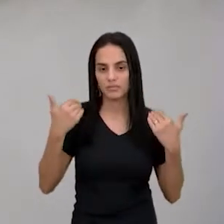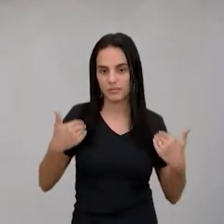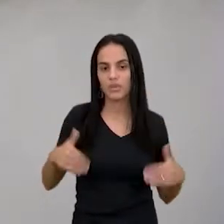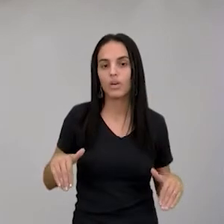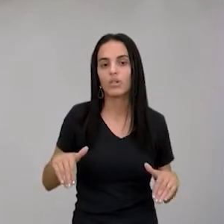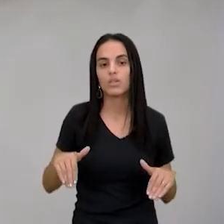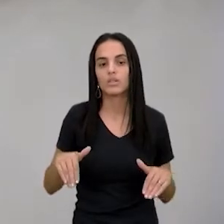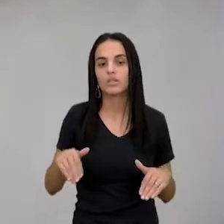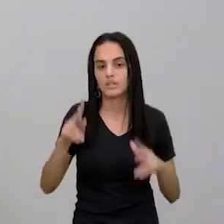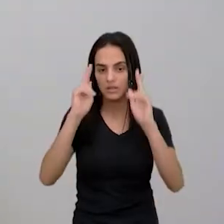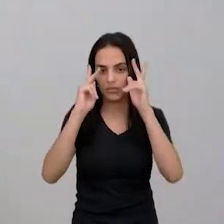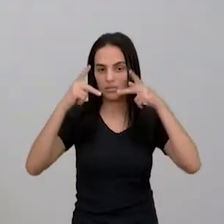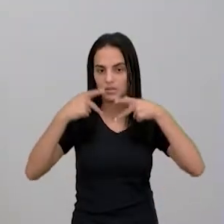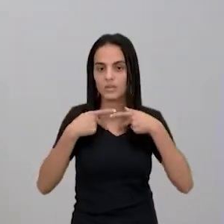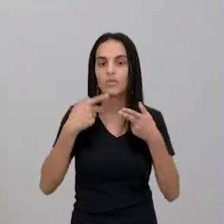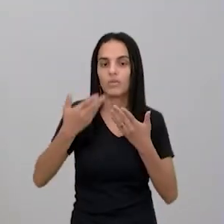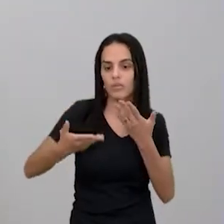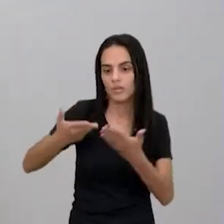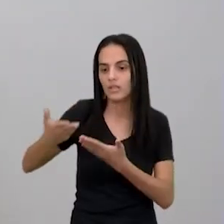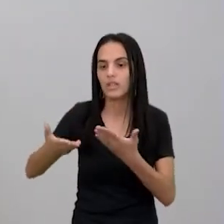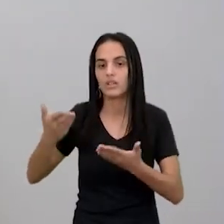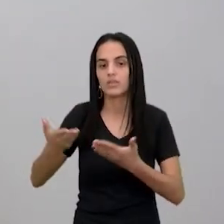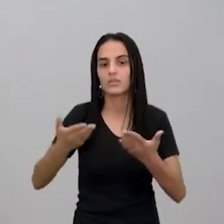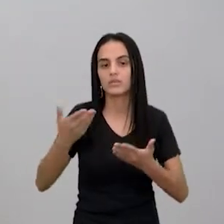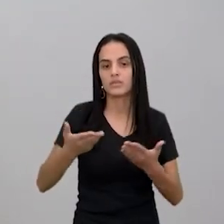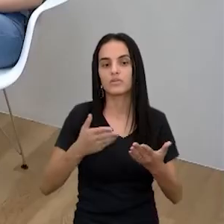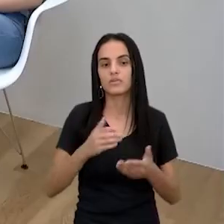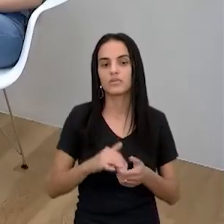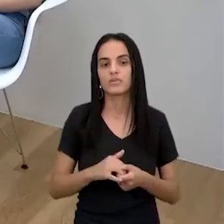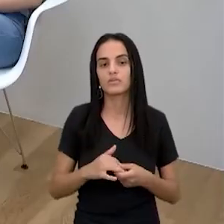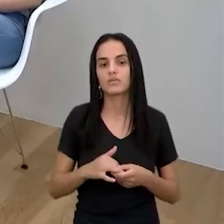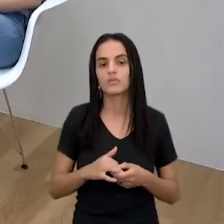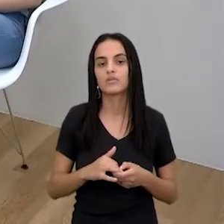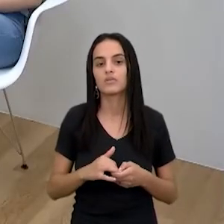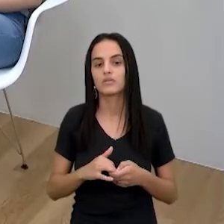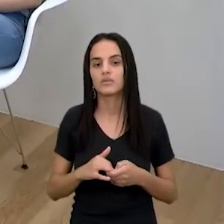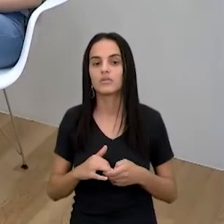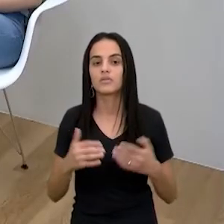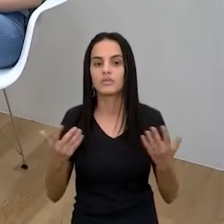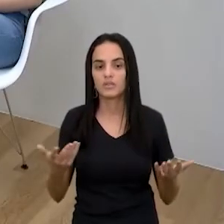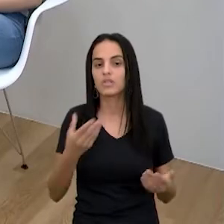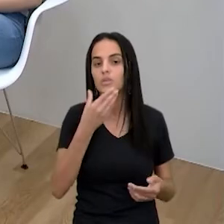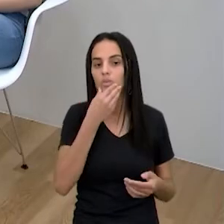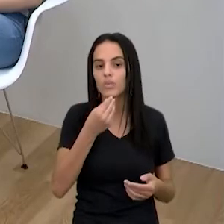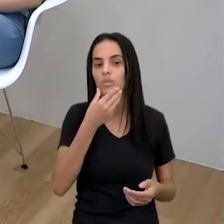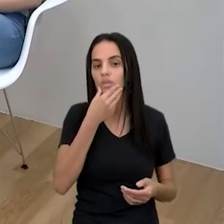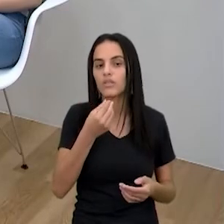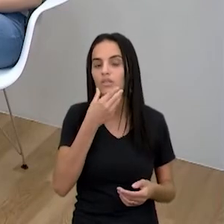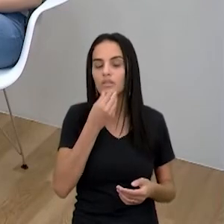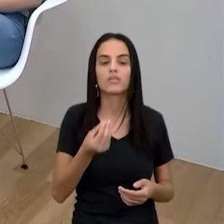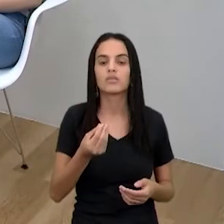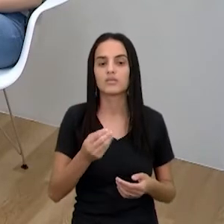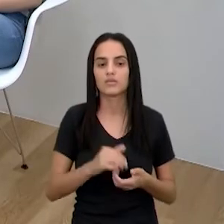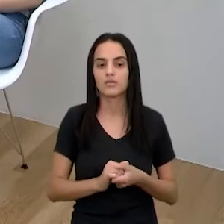vai causando aí uma certa, não diria necessariamente uma evolução, né, mas seria